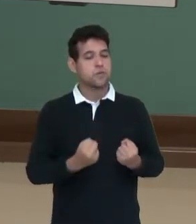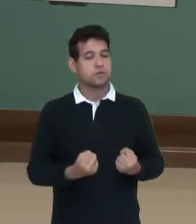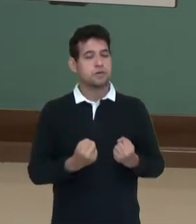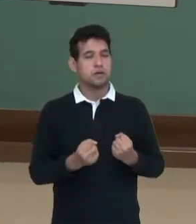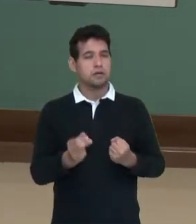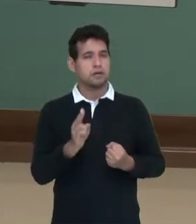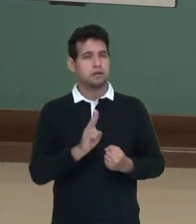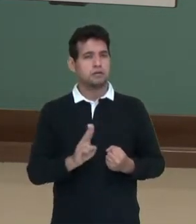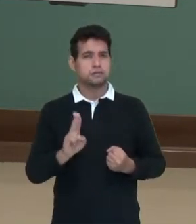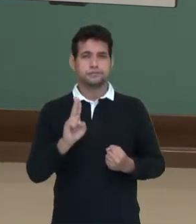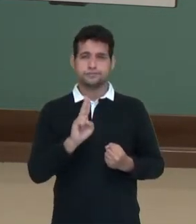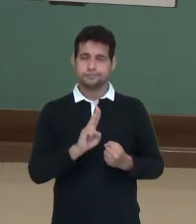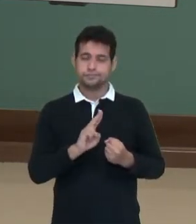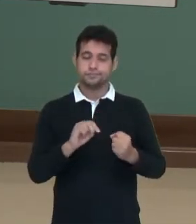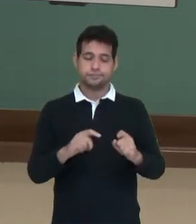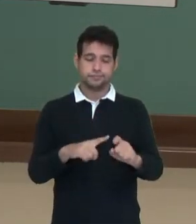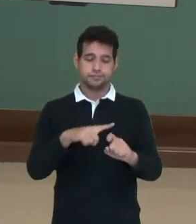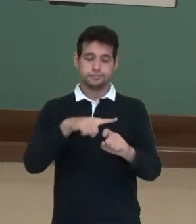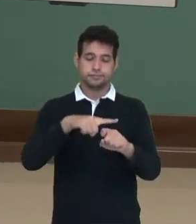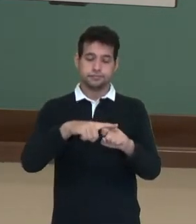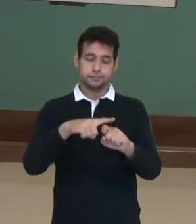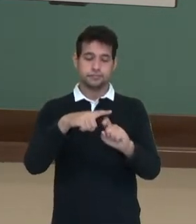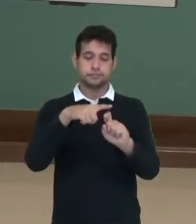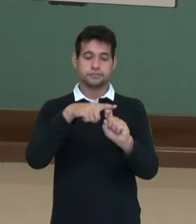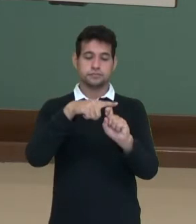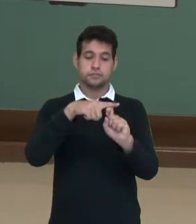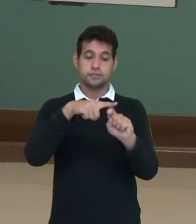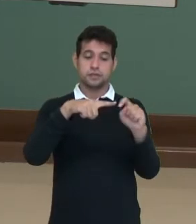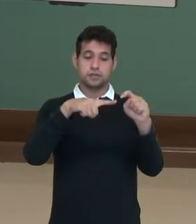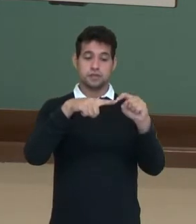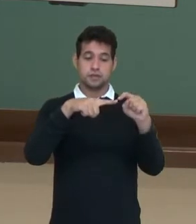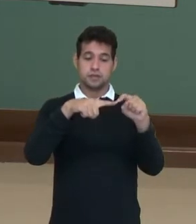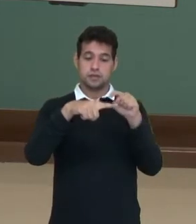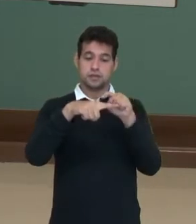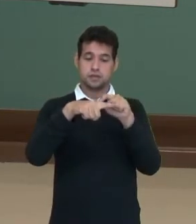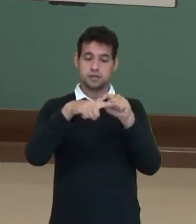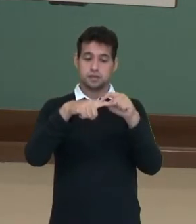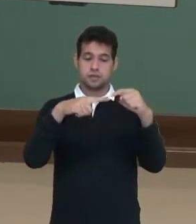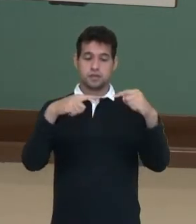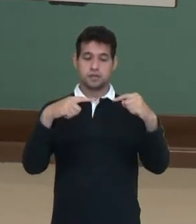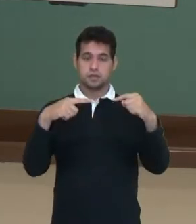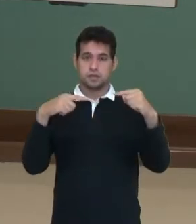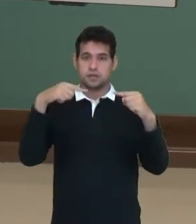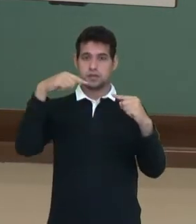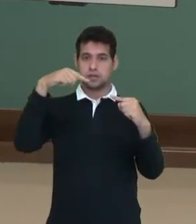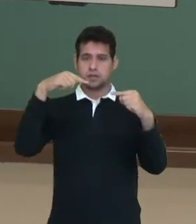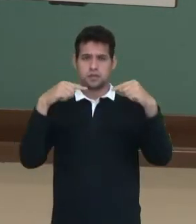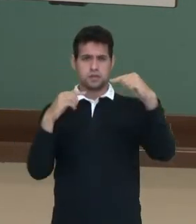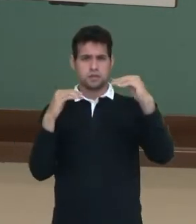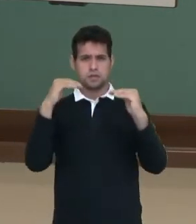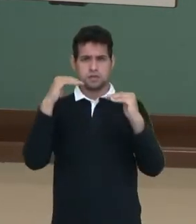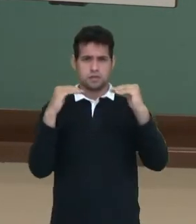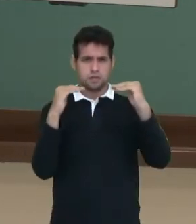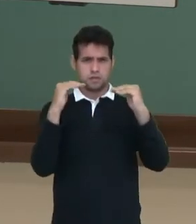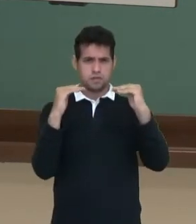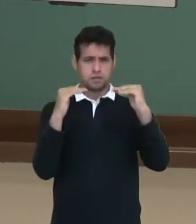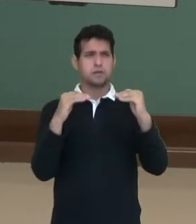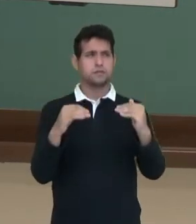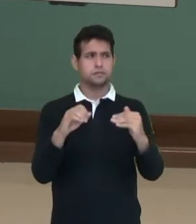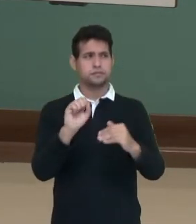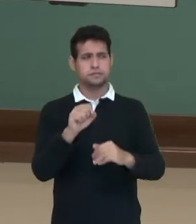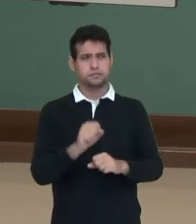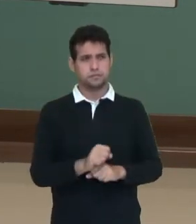aplicado nas extremidades da gangorra para que ela venha então ali funcionar e manter ali o equilíbrio, né? A homogeneidade ali